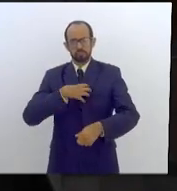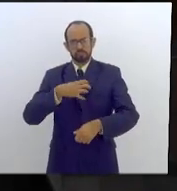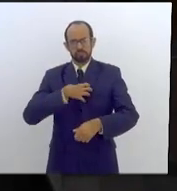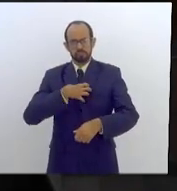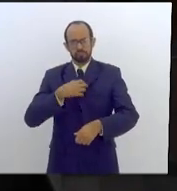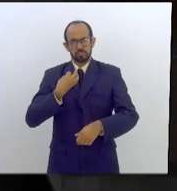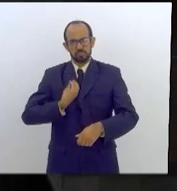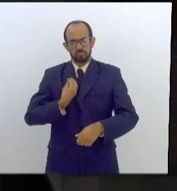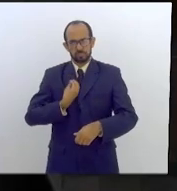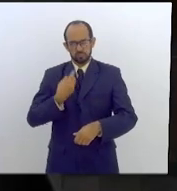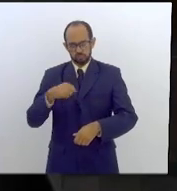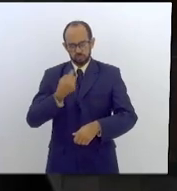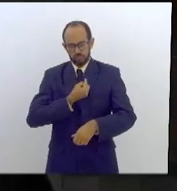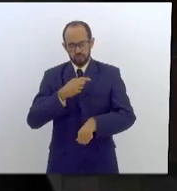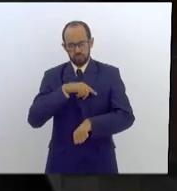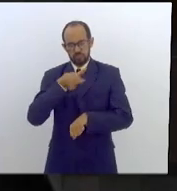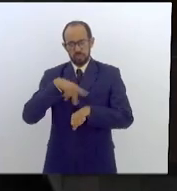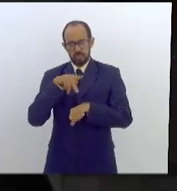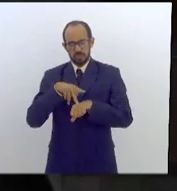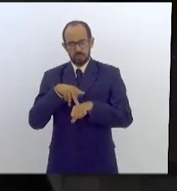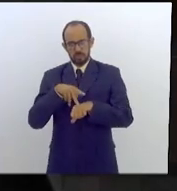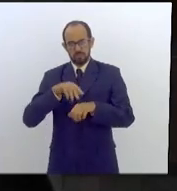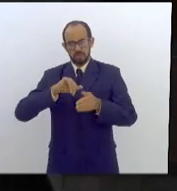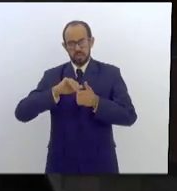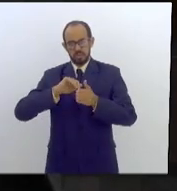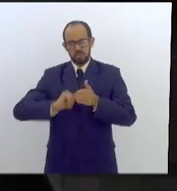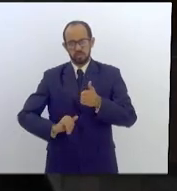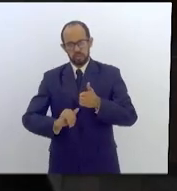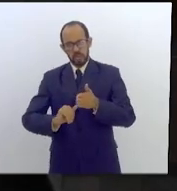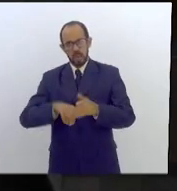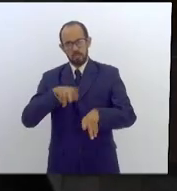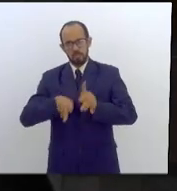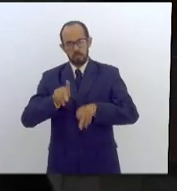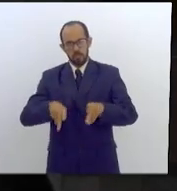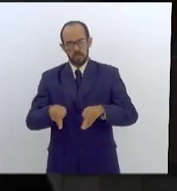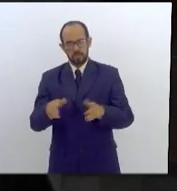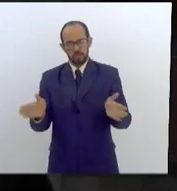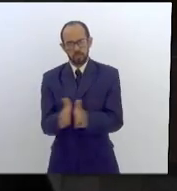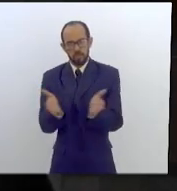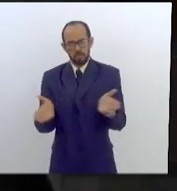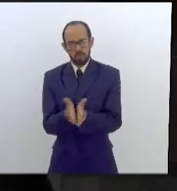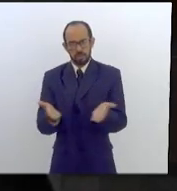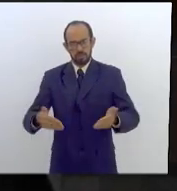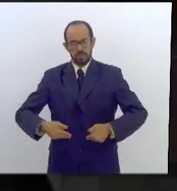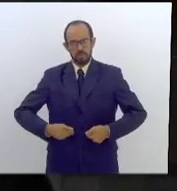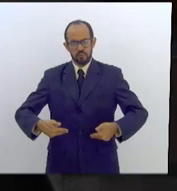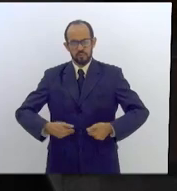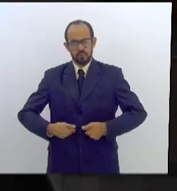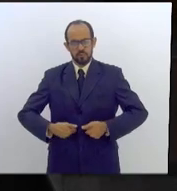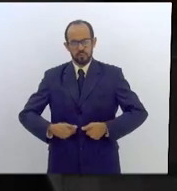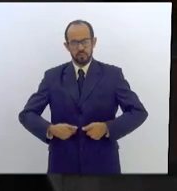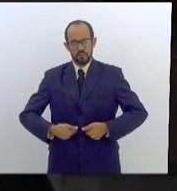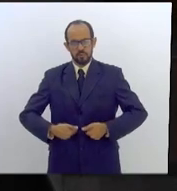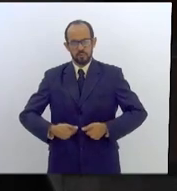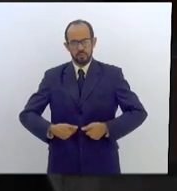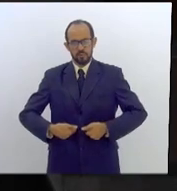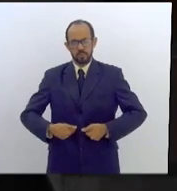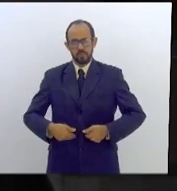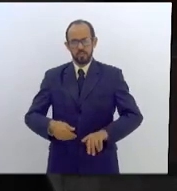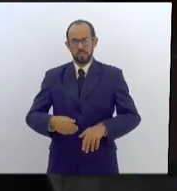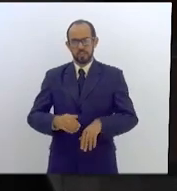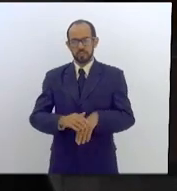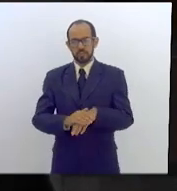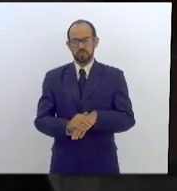país para tirar a parcela da população da miséria e da fome por mais que eu